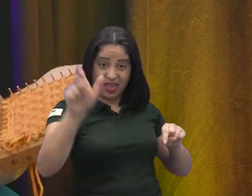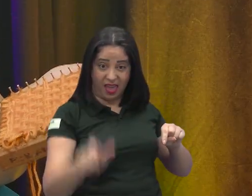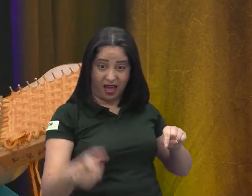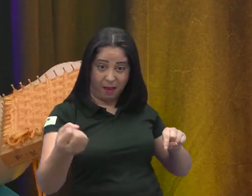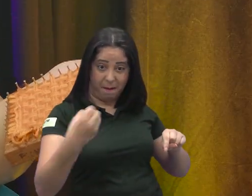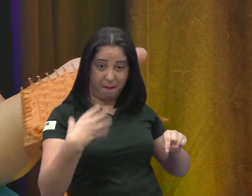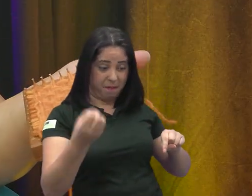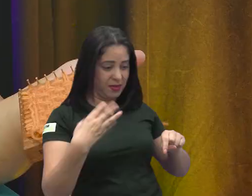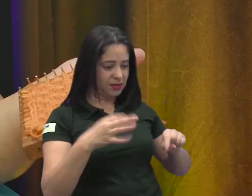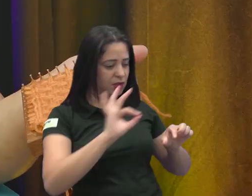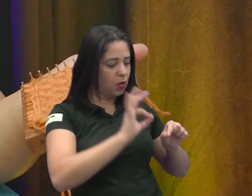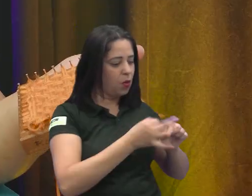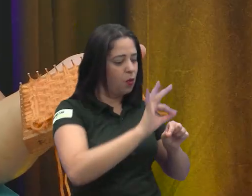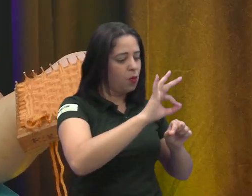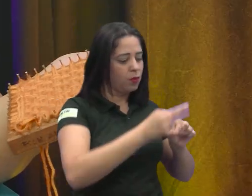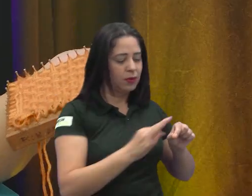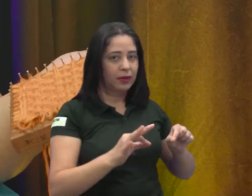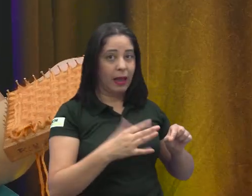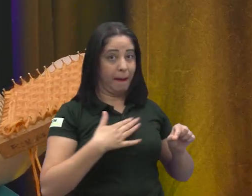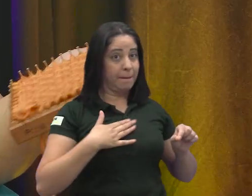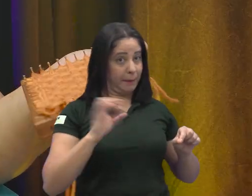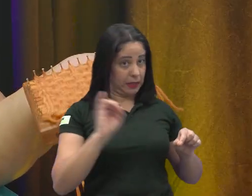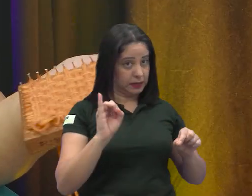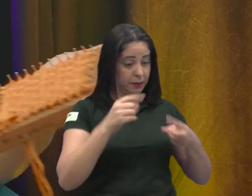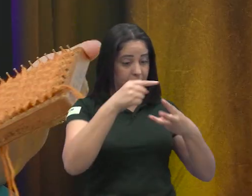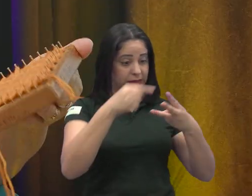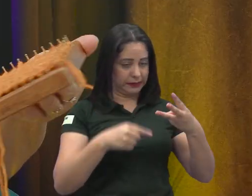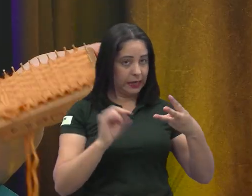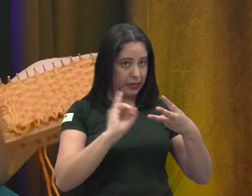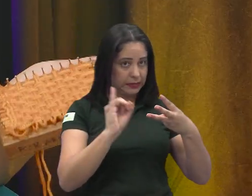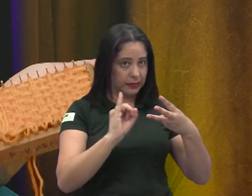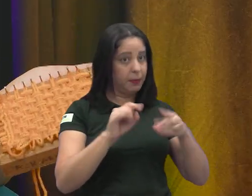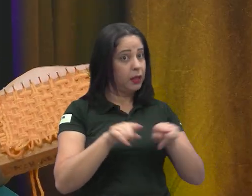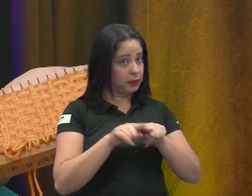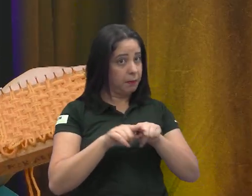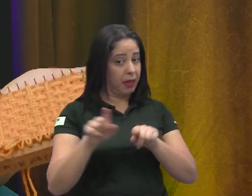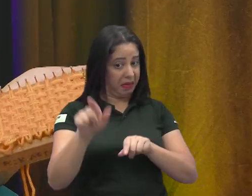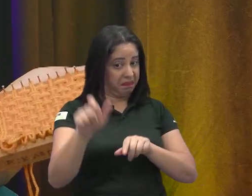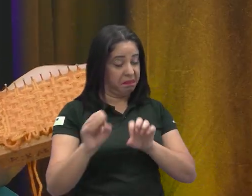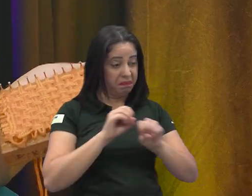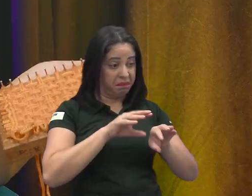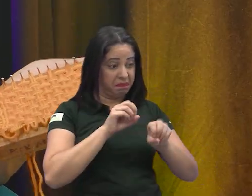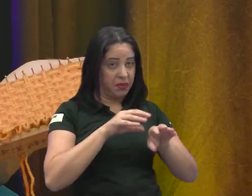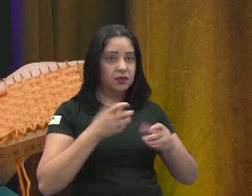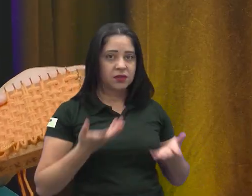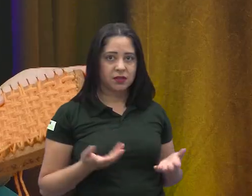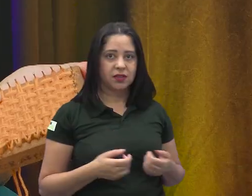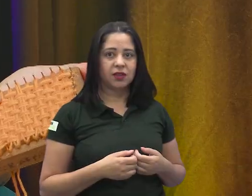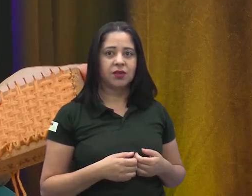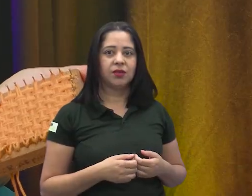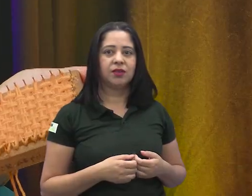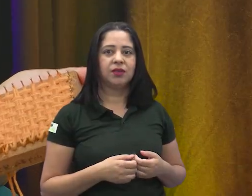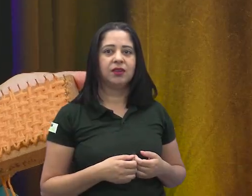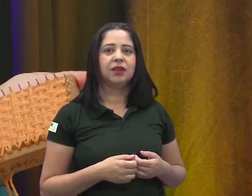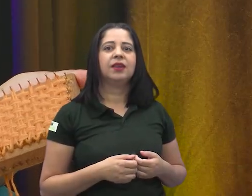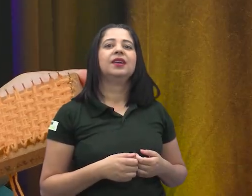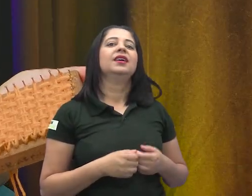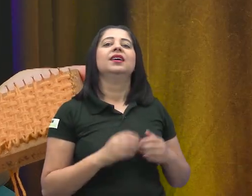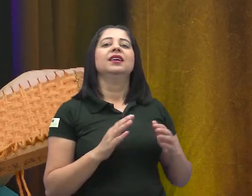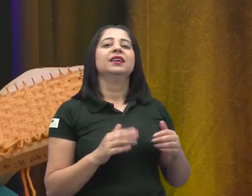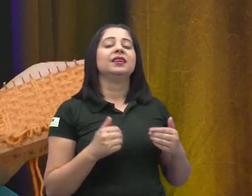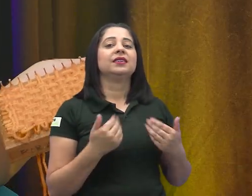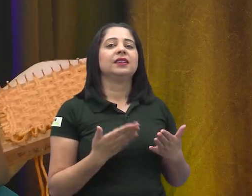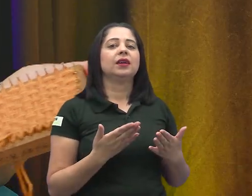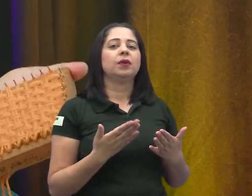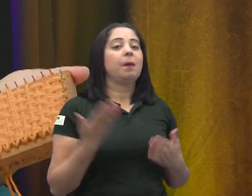ensinou, não só a mim, mas as minhas irmãs, eu tenho mais 3 irmãs, né? E 2 irmãos, mas a nós, meninas,